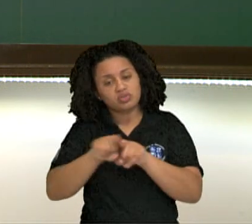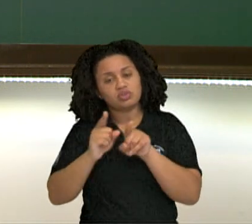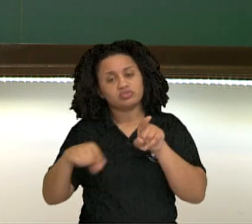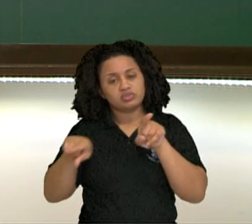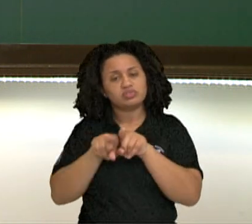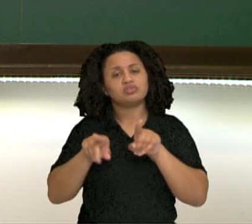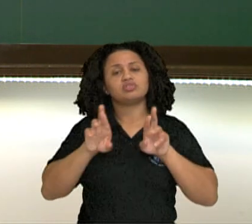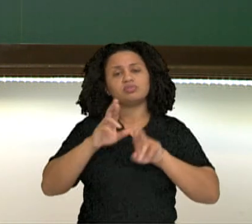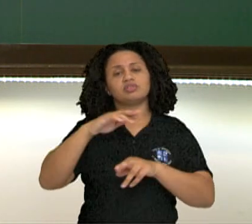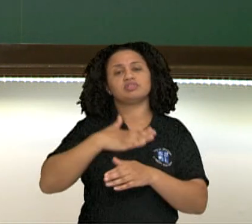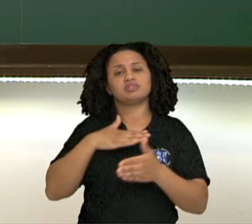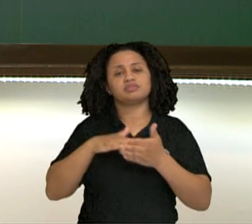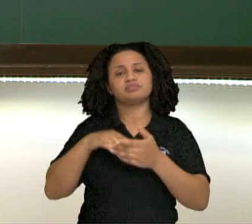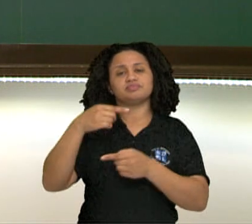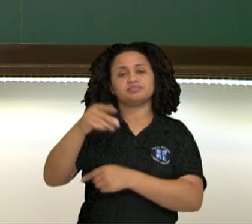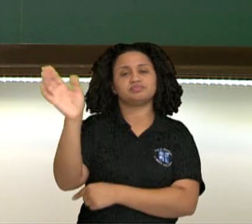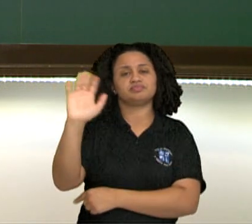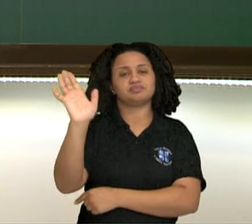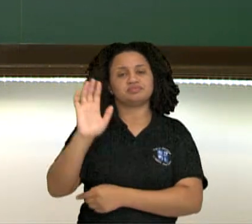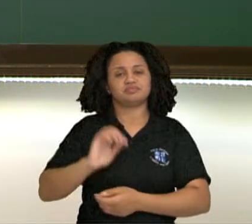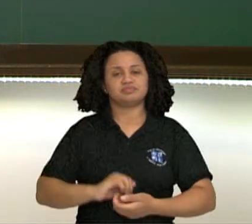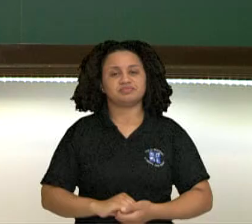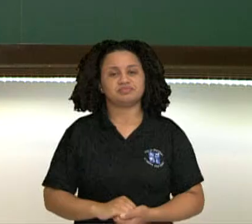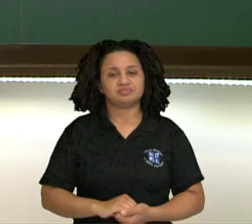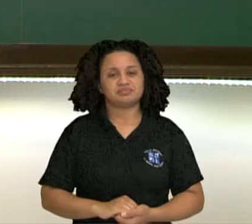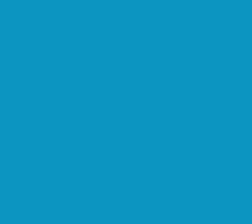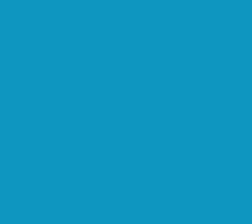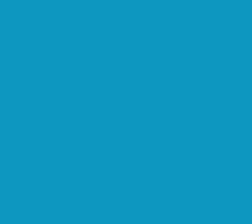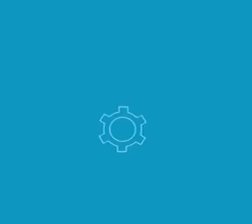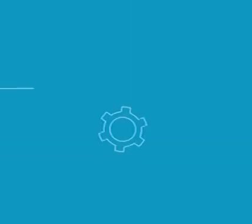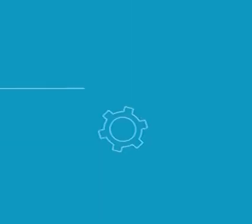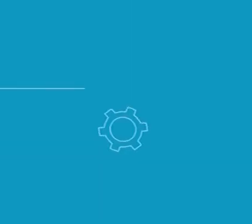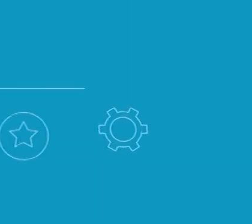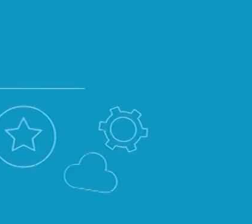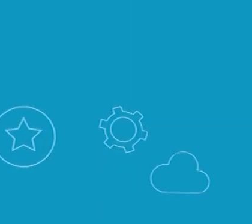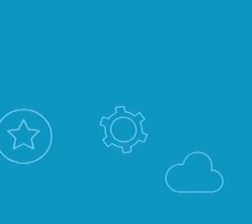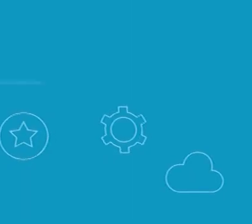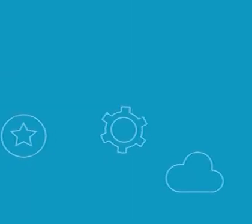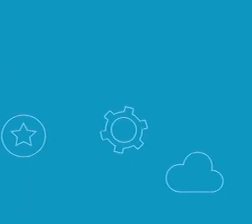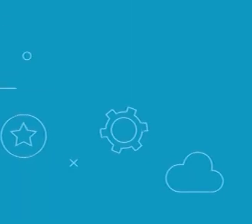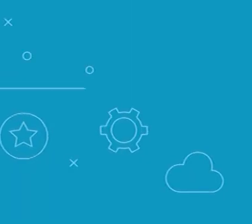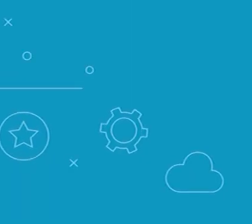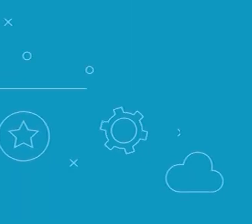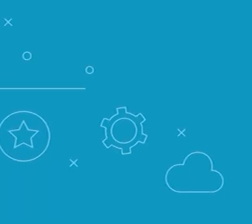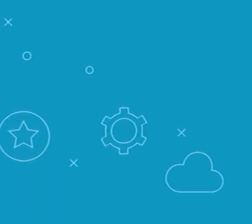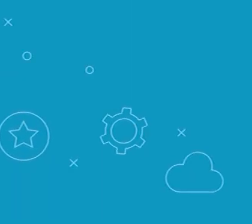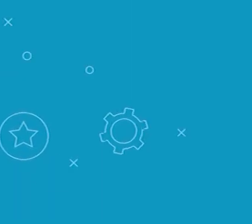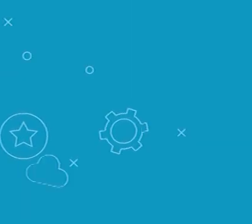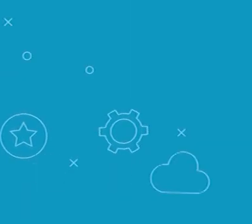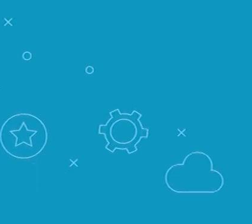vocês tenham gostado até uma próxima valeu gente E aí